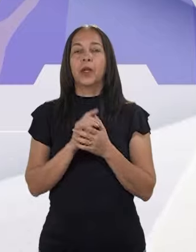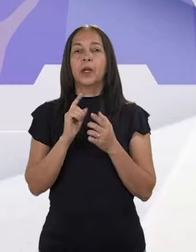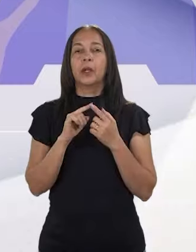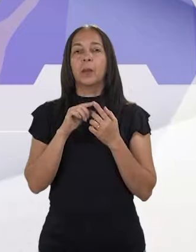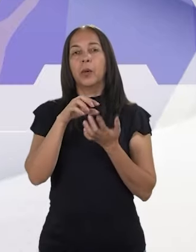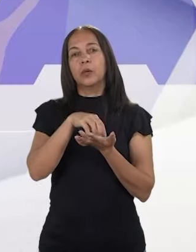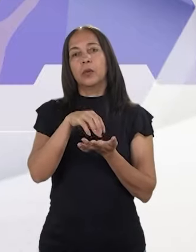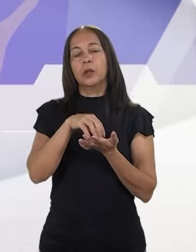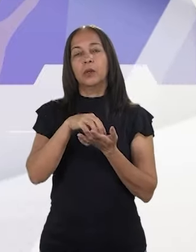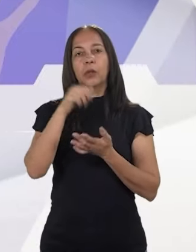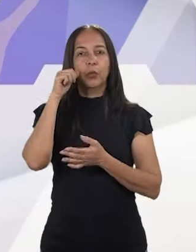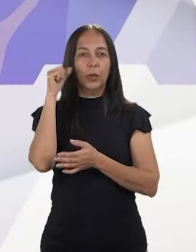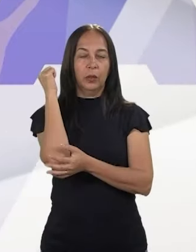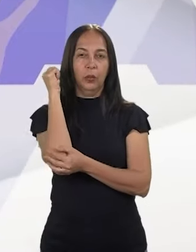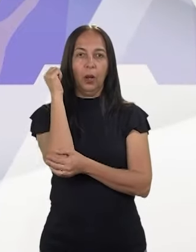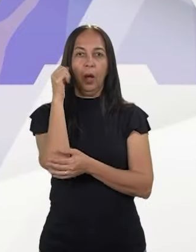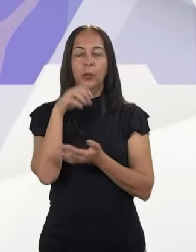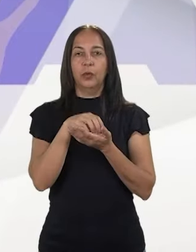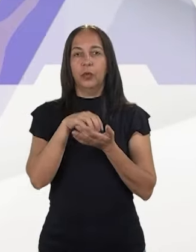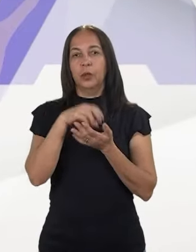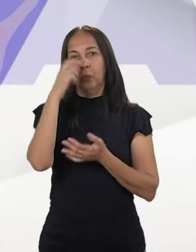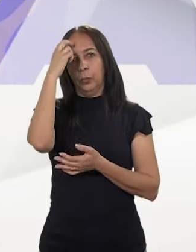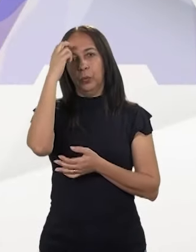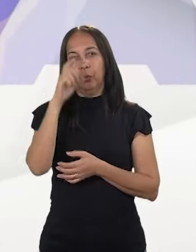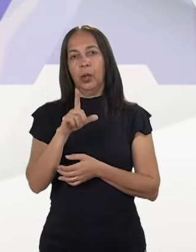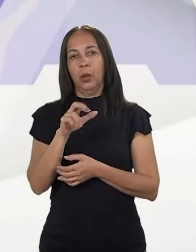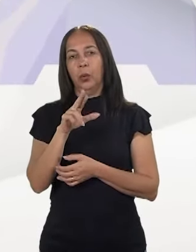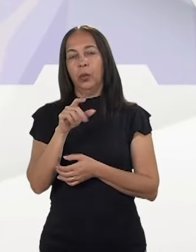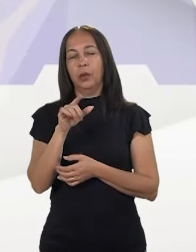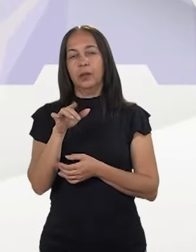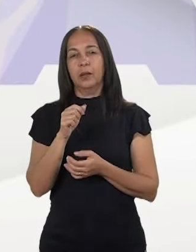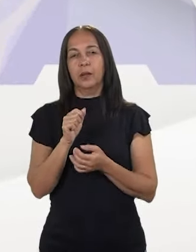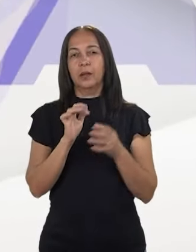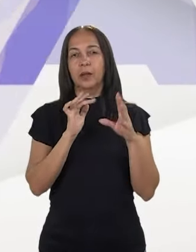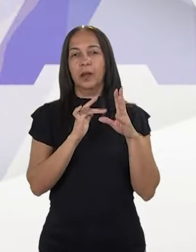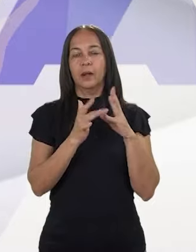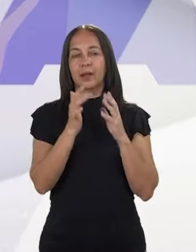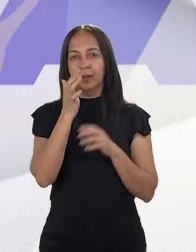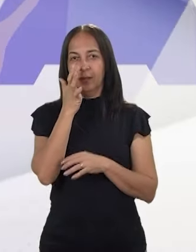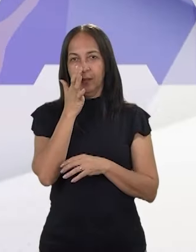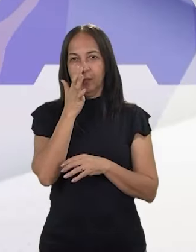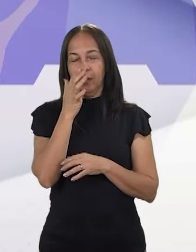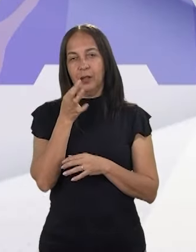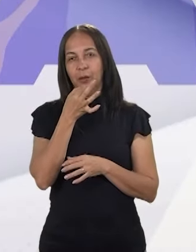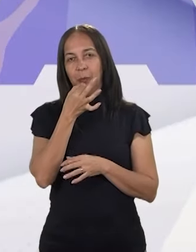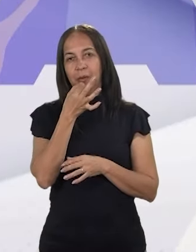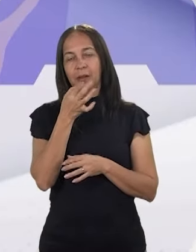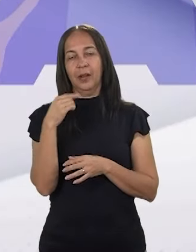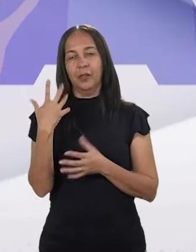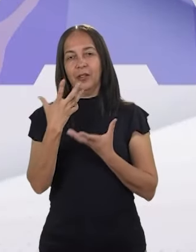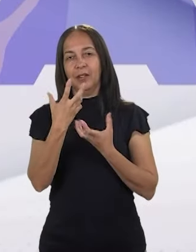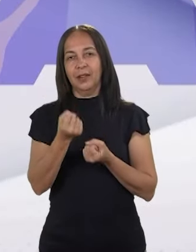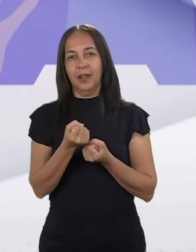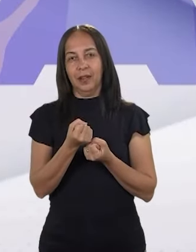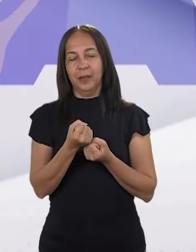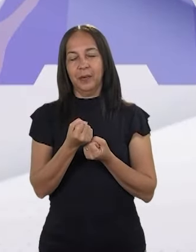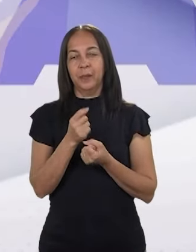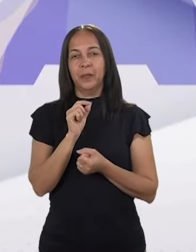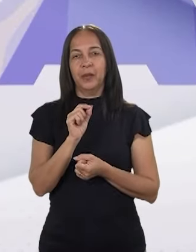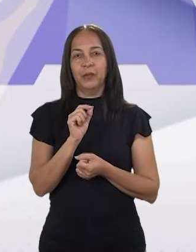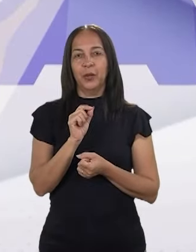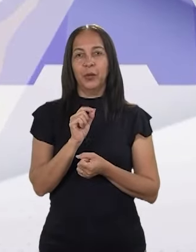sem terra o MST o centro das mulheres do cabo e o centro de cultura Luis Freire acompanha a gente nas redes sociais e pode trazer sugestão que a gente